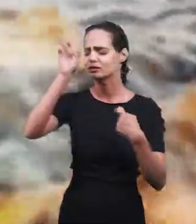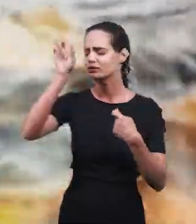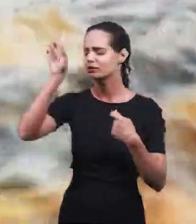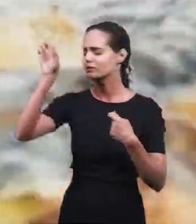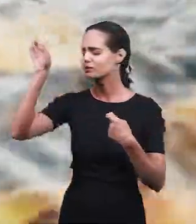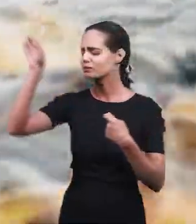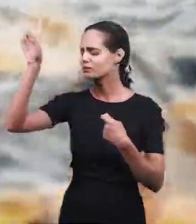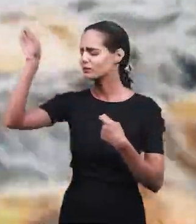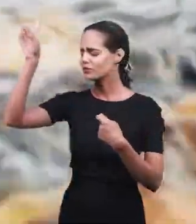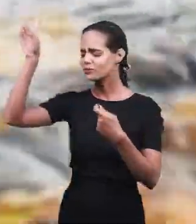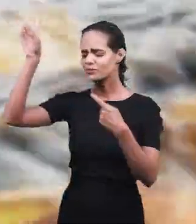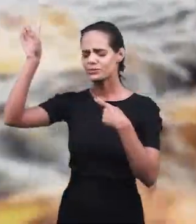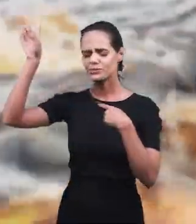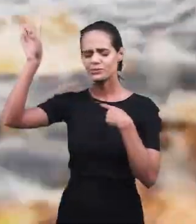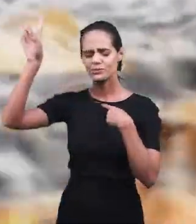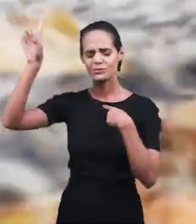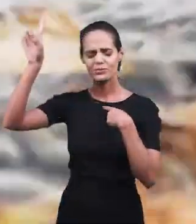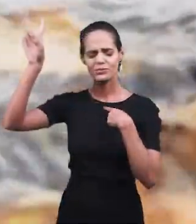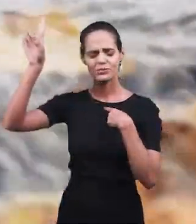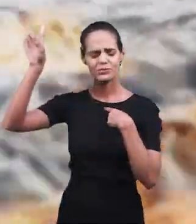Deus,